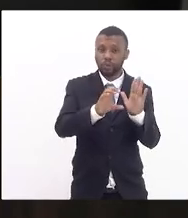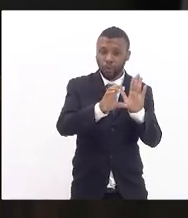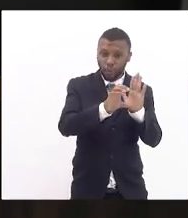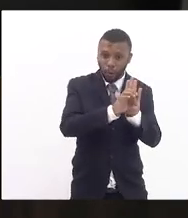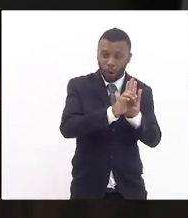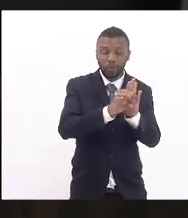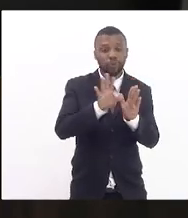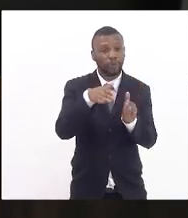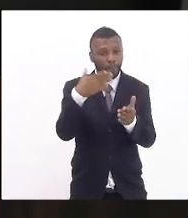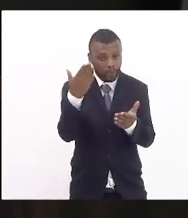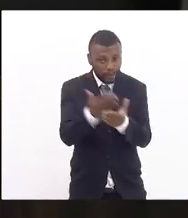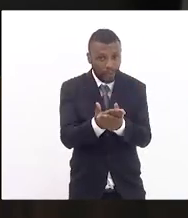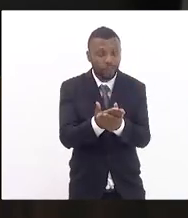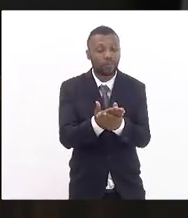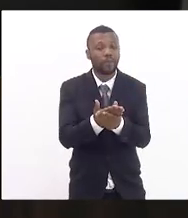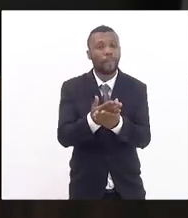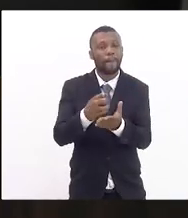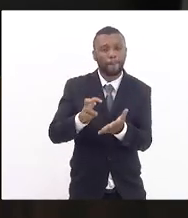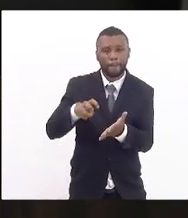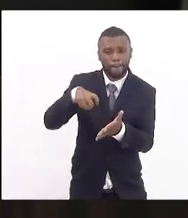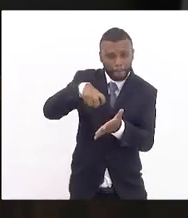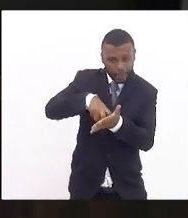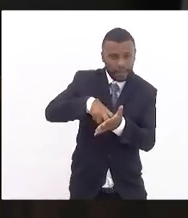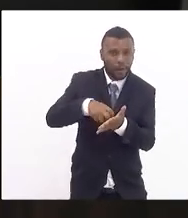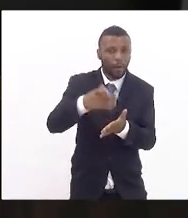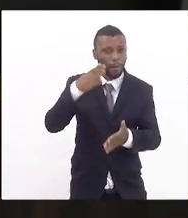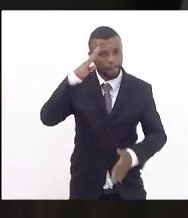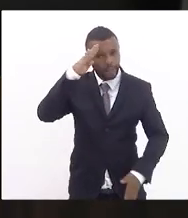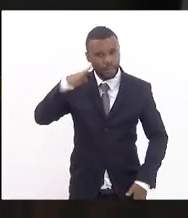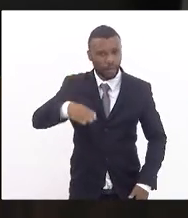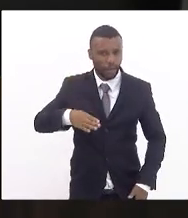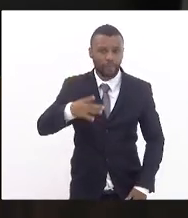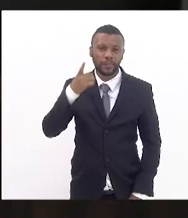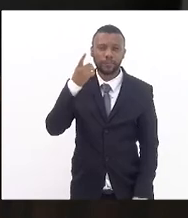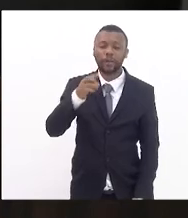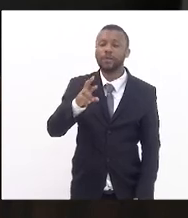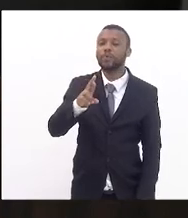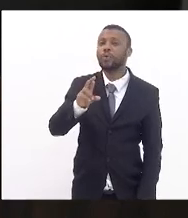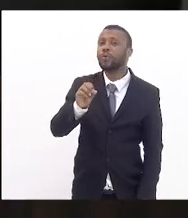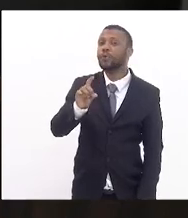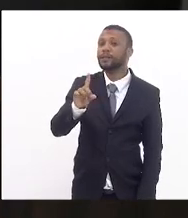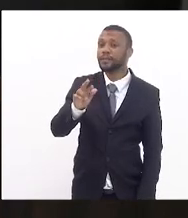Militar. Deputado Rodrigo Amorim. Deputado Rodrigo Amorim.